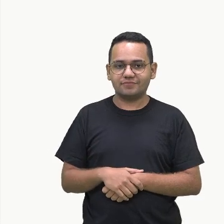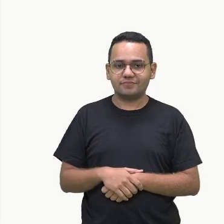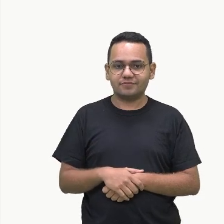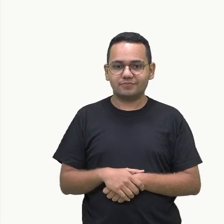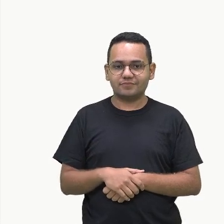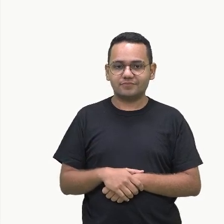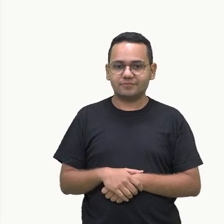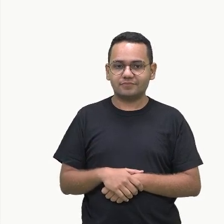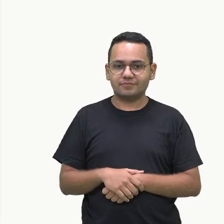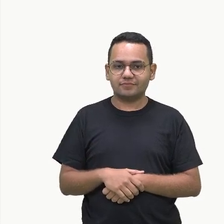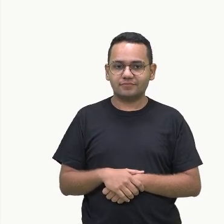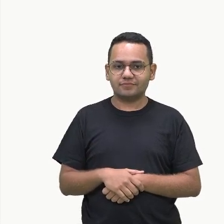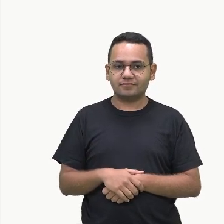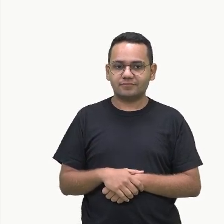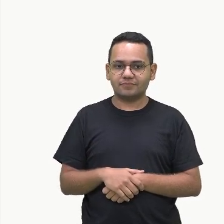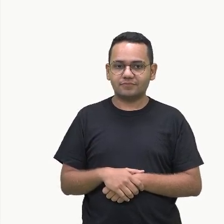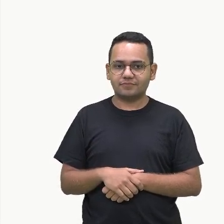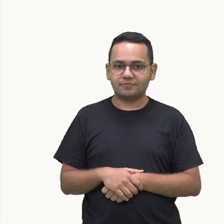ângulo